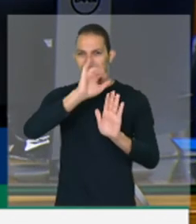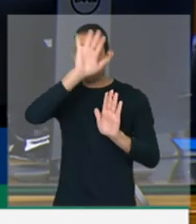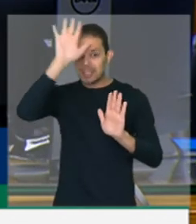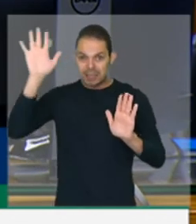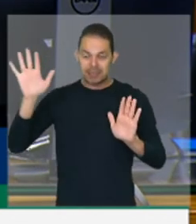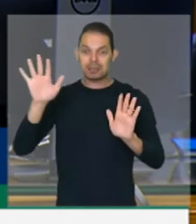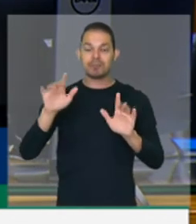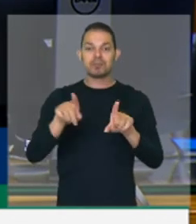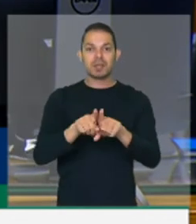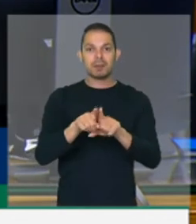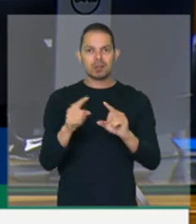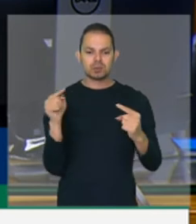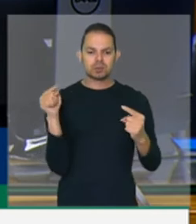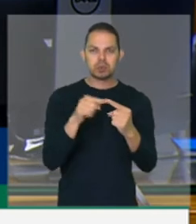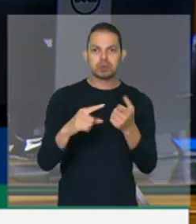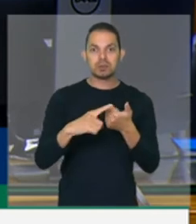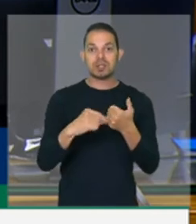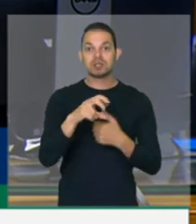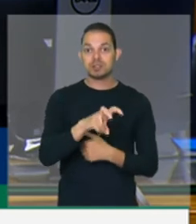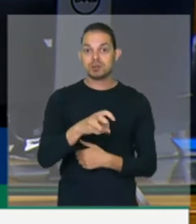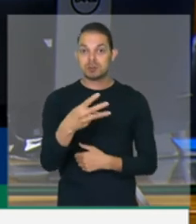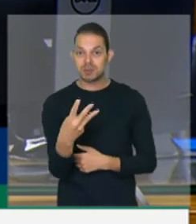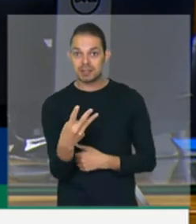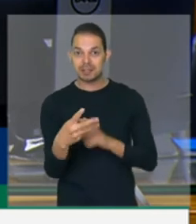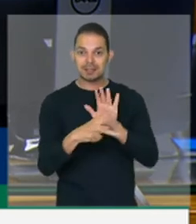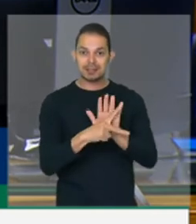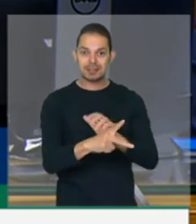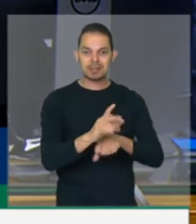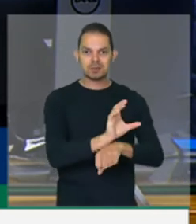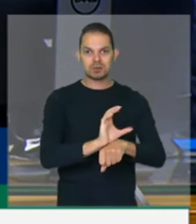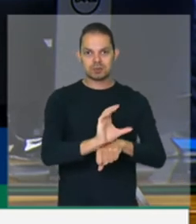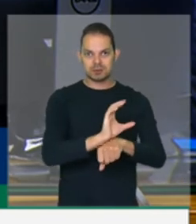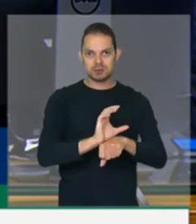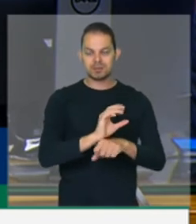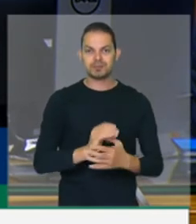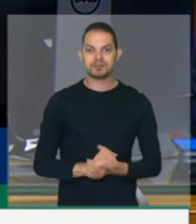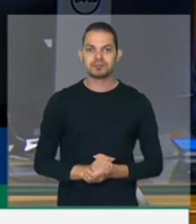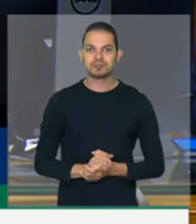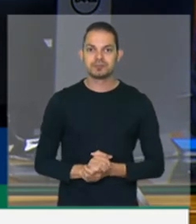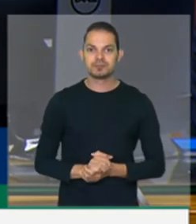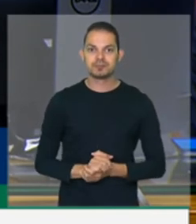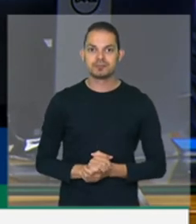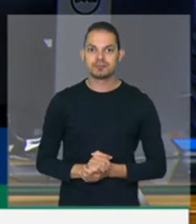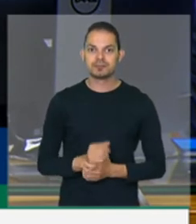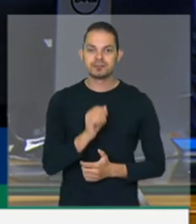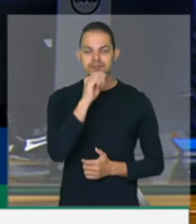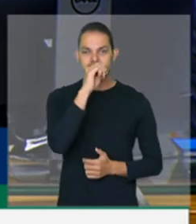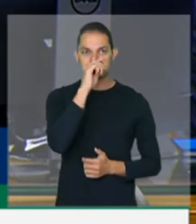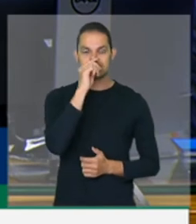clara e específica do artigo 53 da nossa Carta Magna.